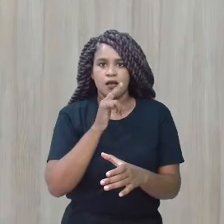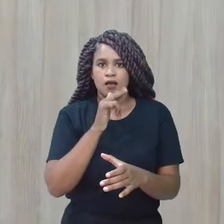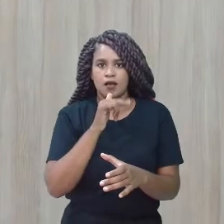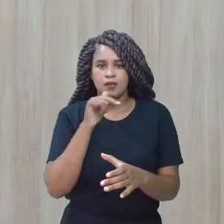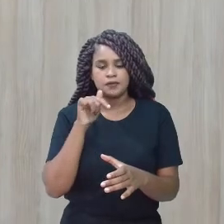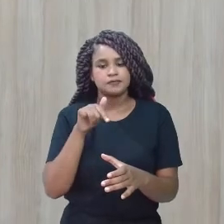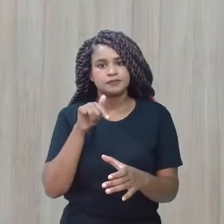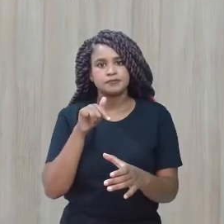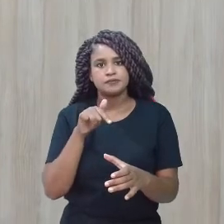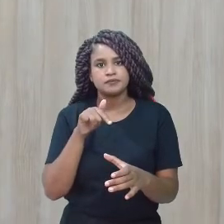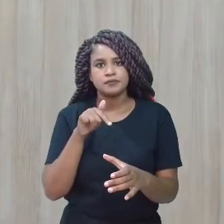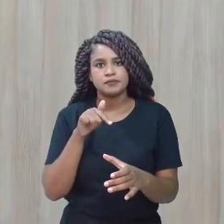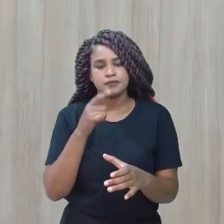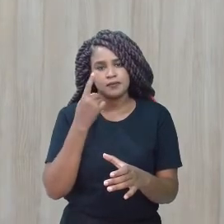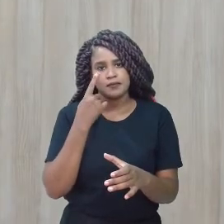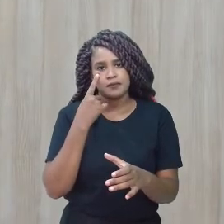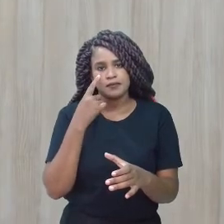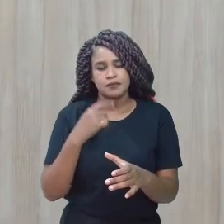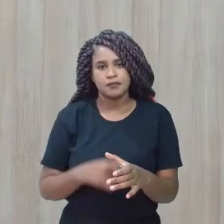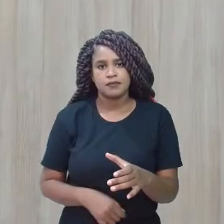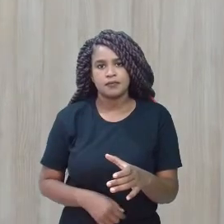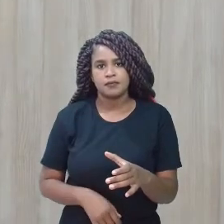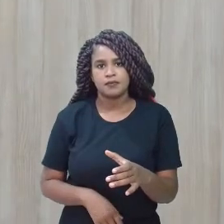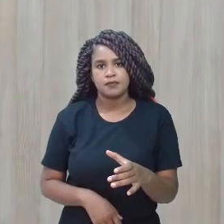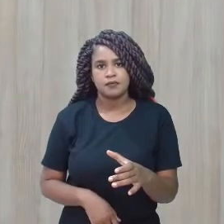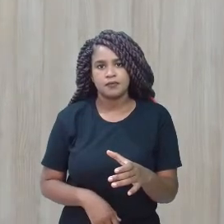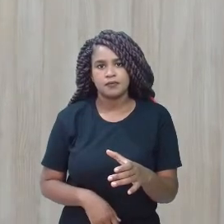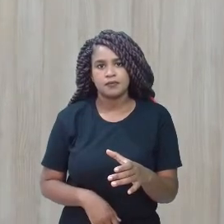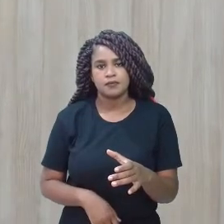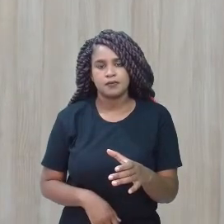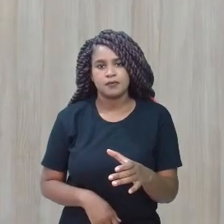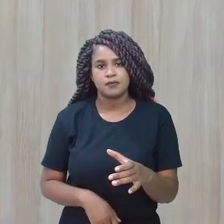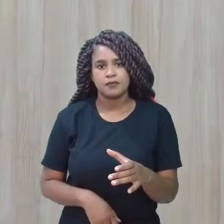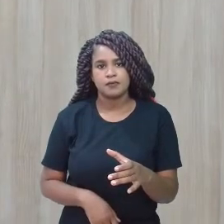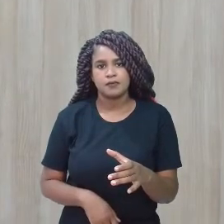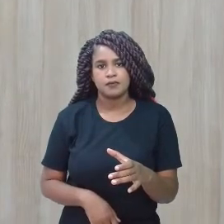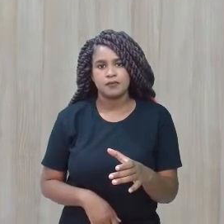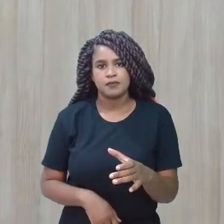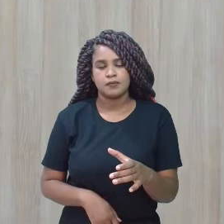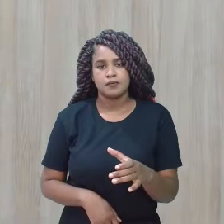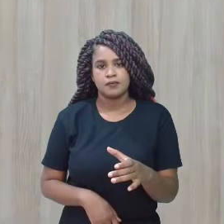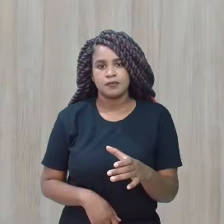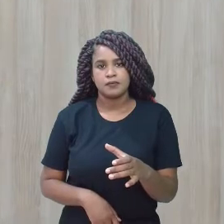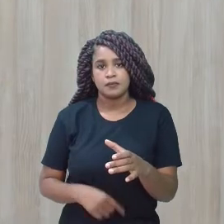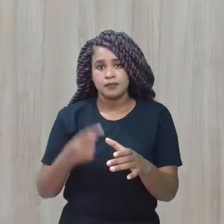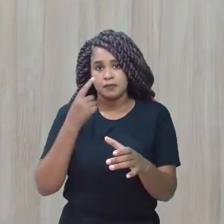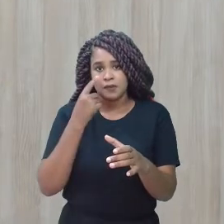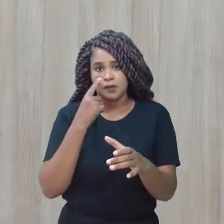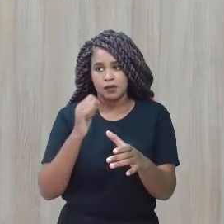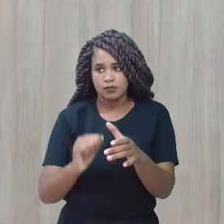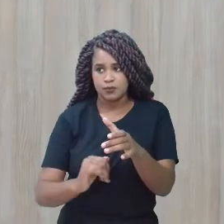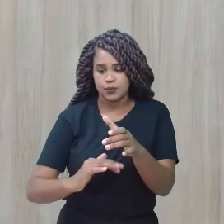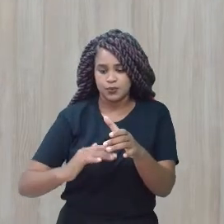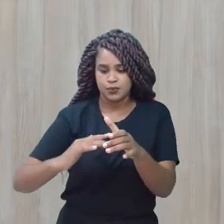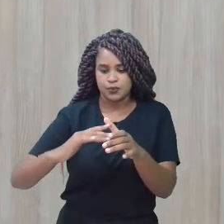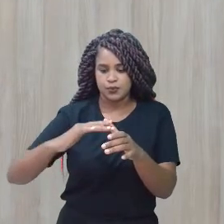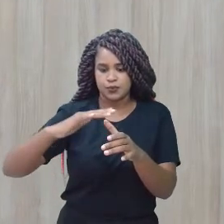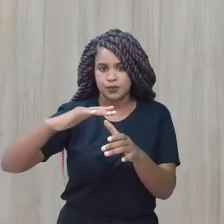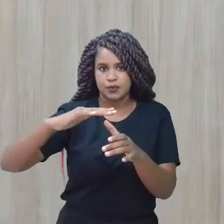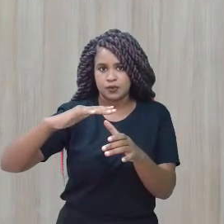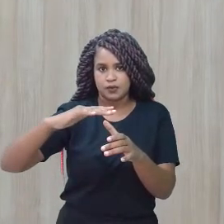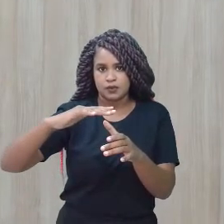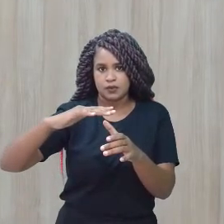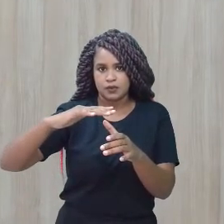aqui que nesse material, isso aqui, né, que vai até a boca da garrafa, seria de